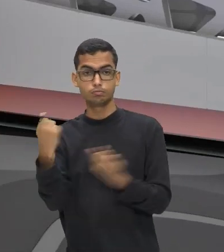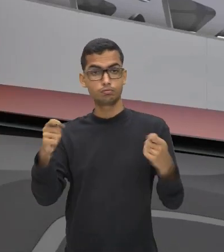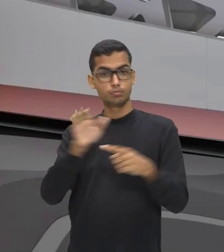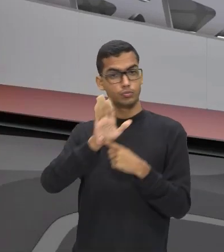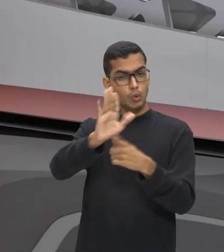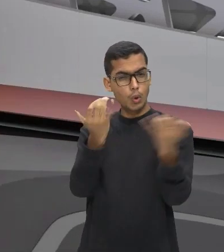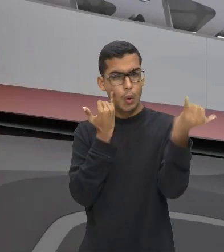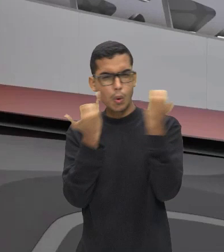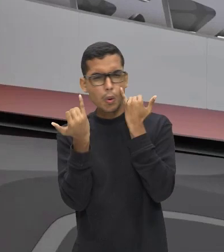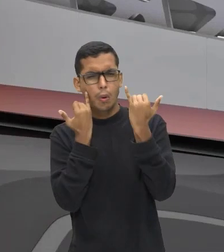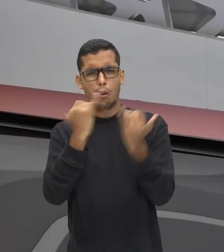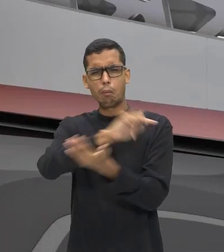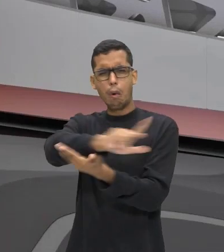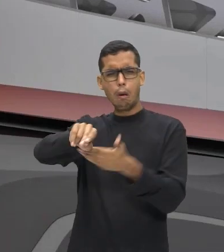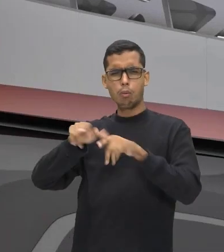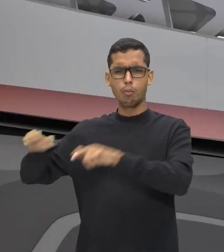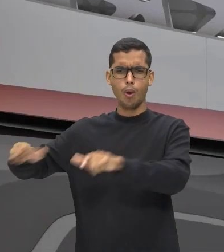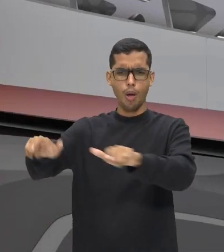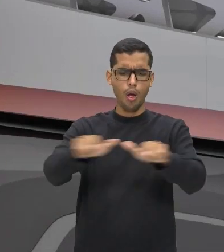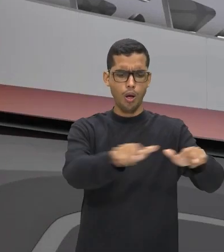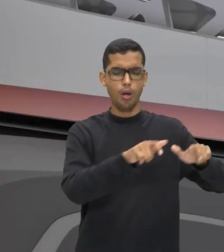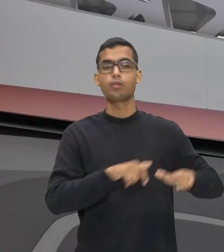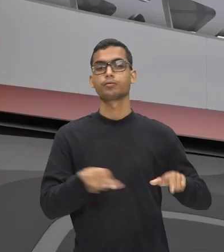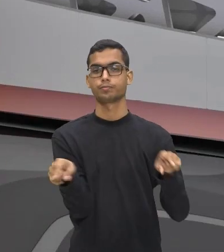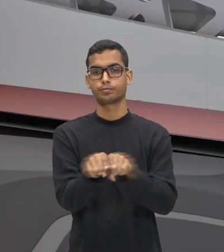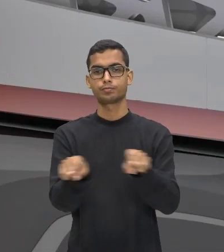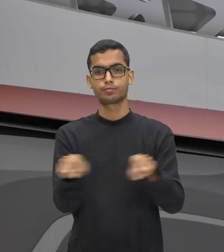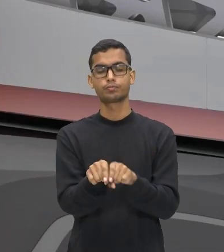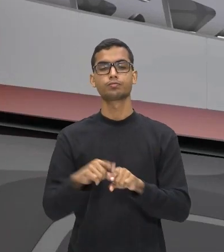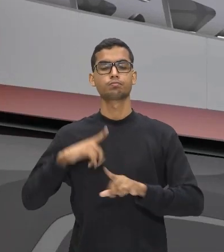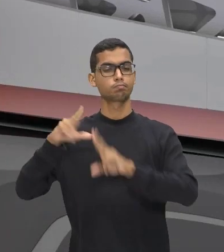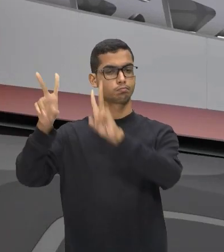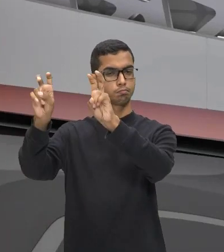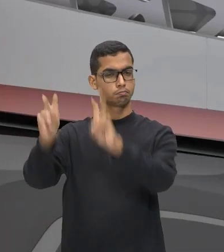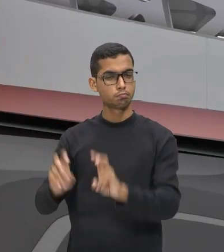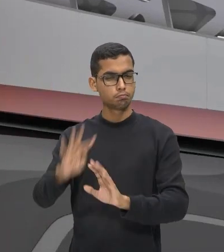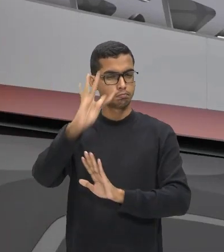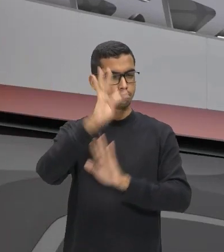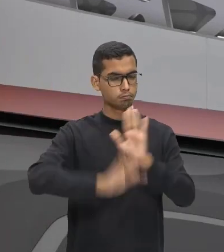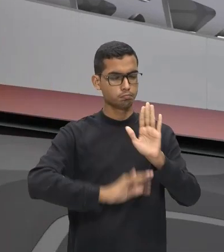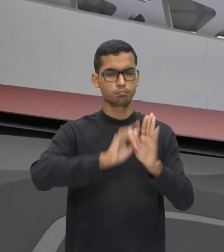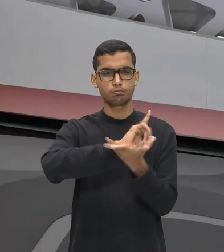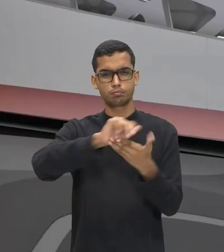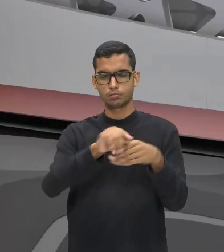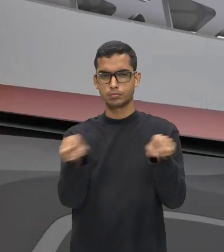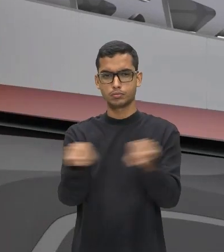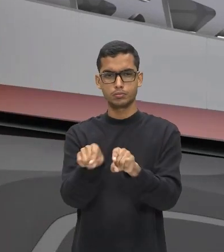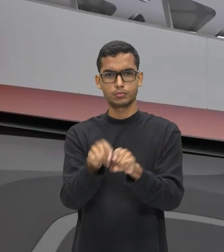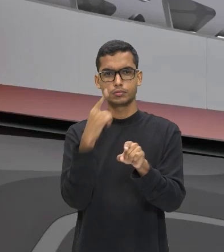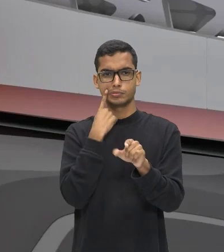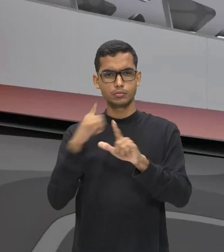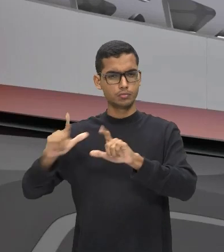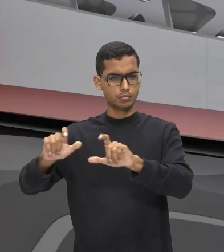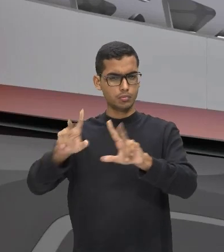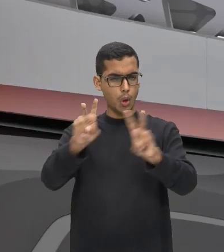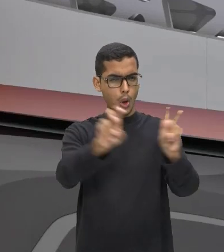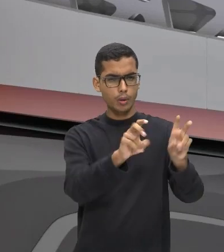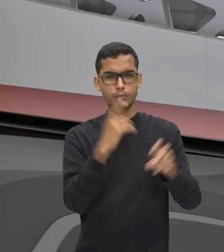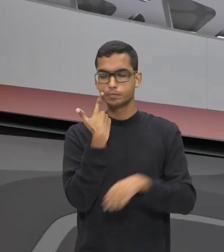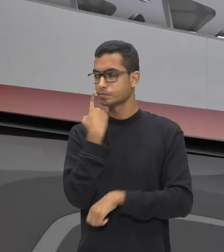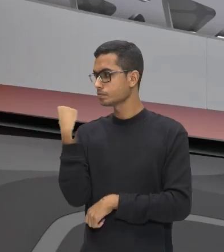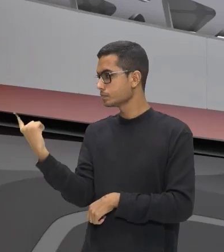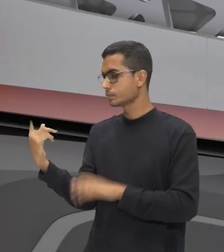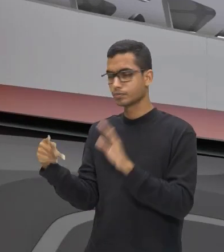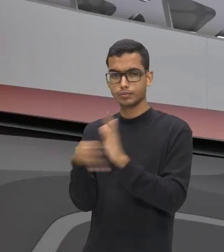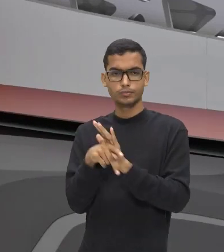de diversos lugares e de diversos temas. Então, a gente pode aqui, por exemplo, nesse mapa, a gente está vendo parte